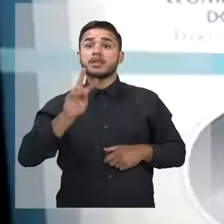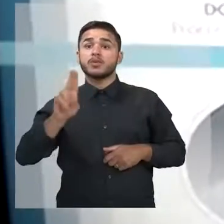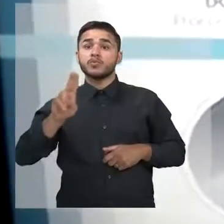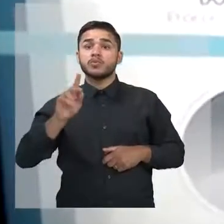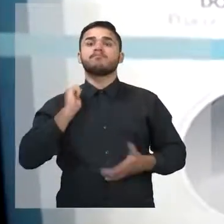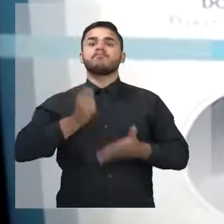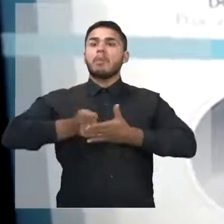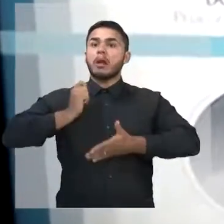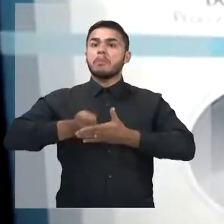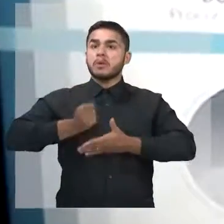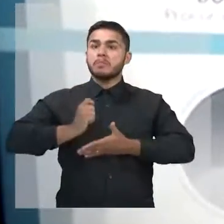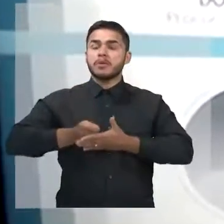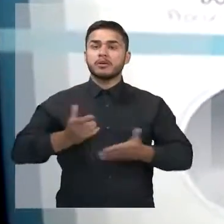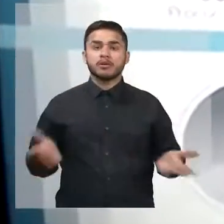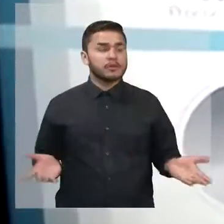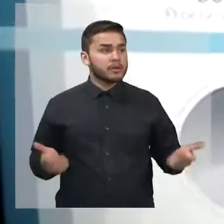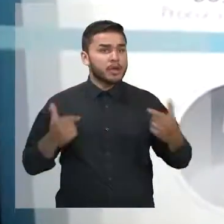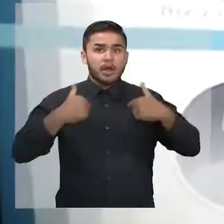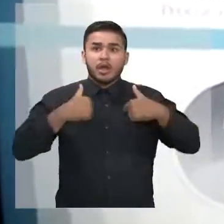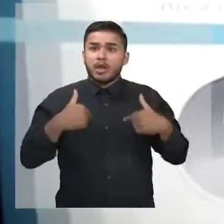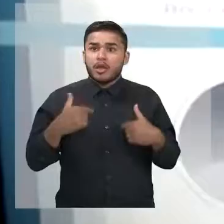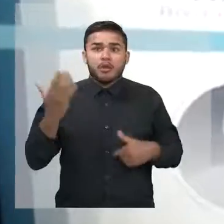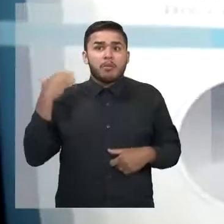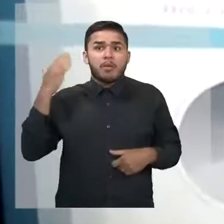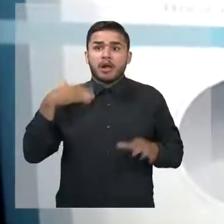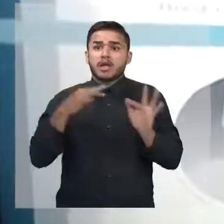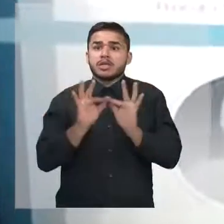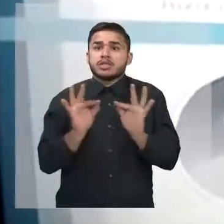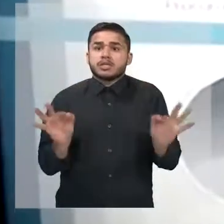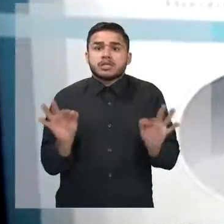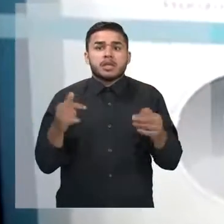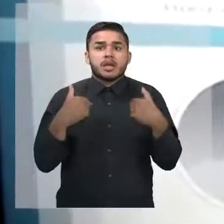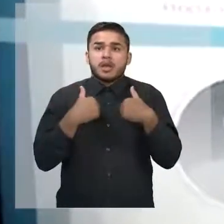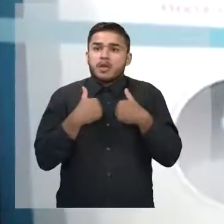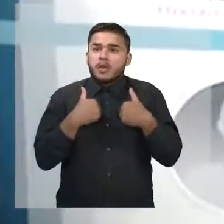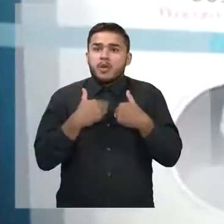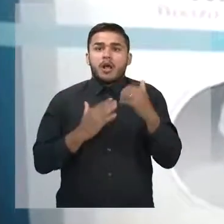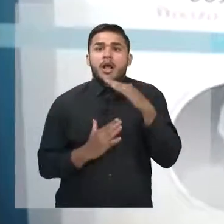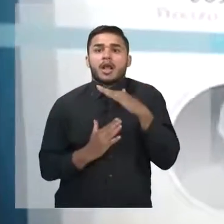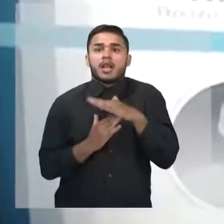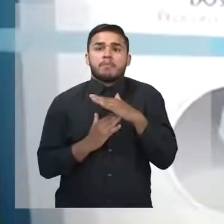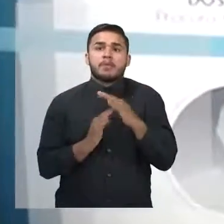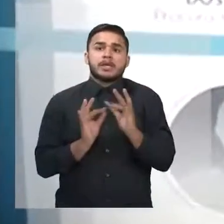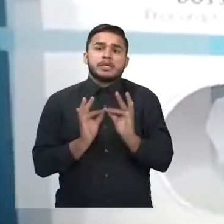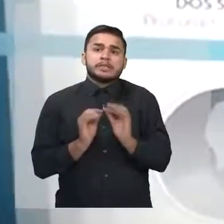infelizmente, não tenho origem humilde. Eu não sou acostumado